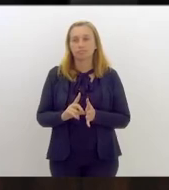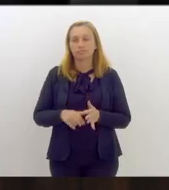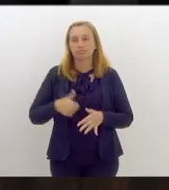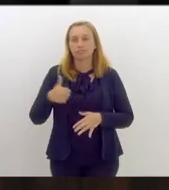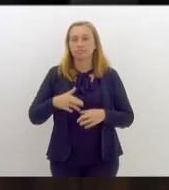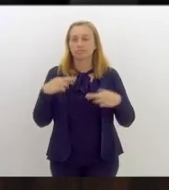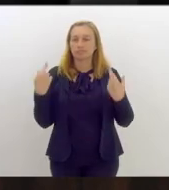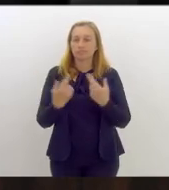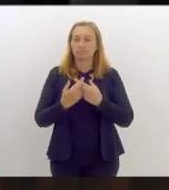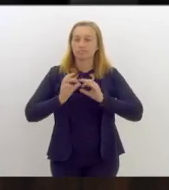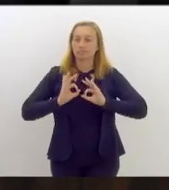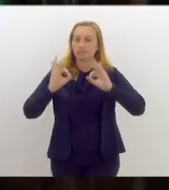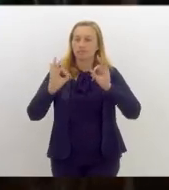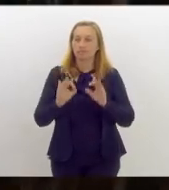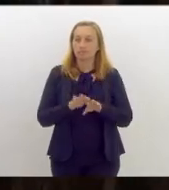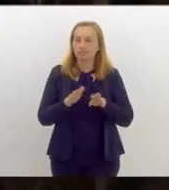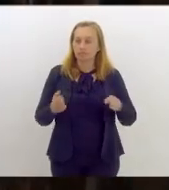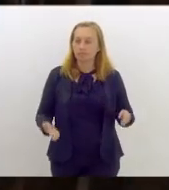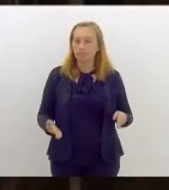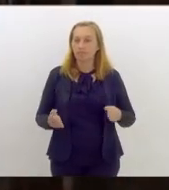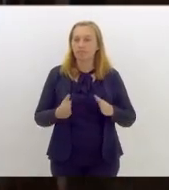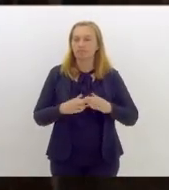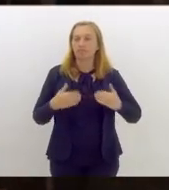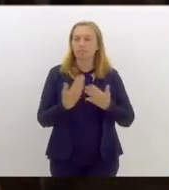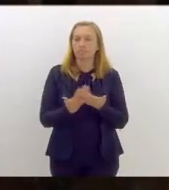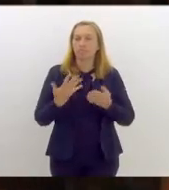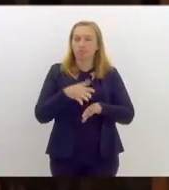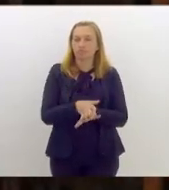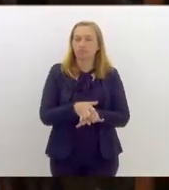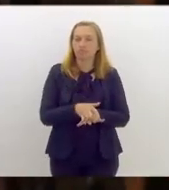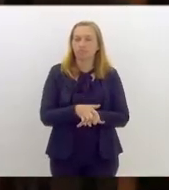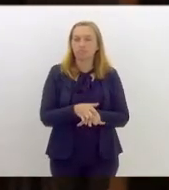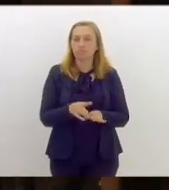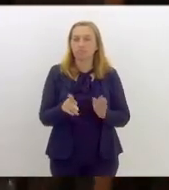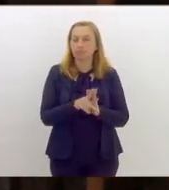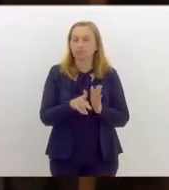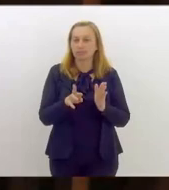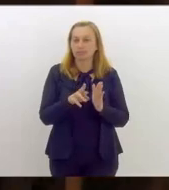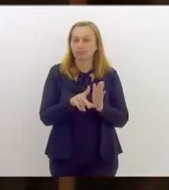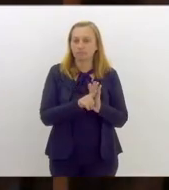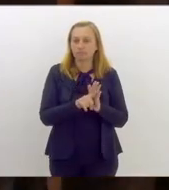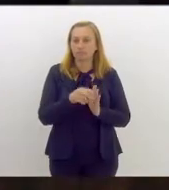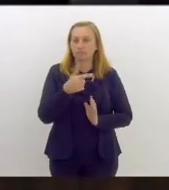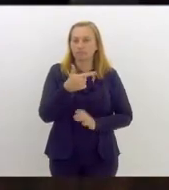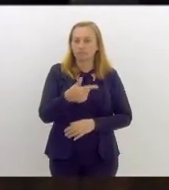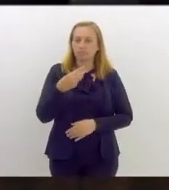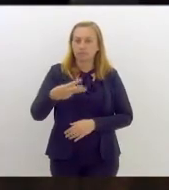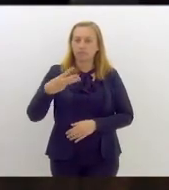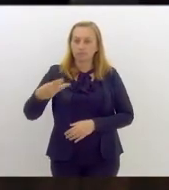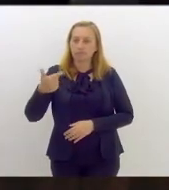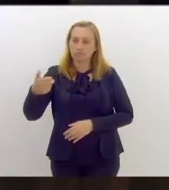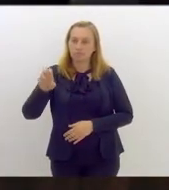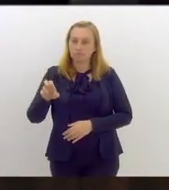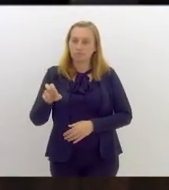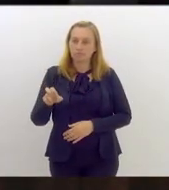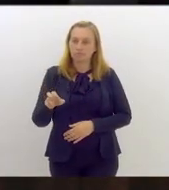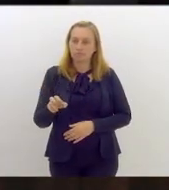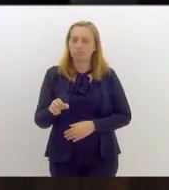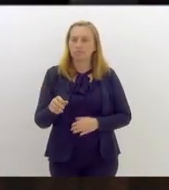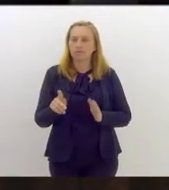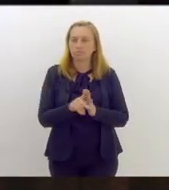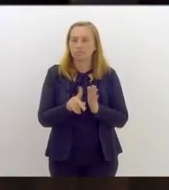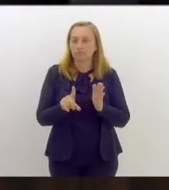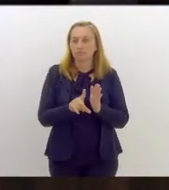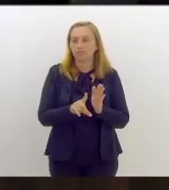sessão extraordinária. Há sobre a mesa requerimento de inclusão. Requer inclusão no projeto de lei 23315, dos projetos